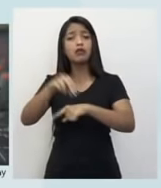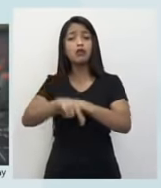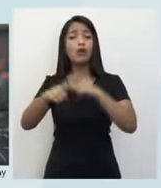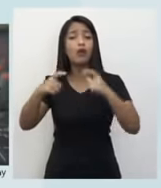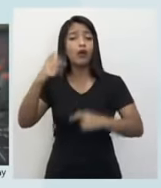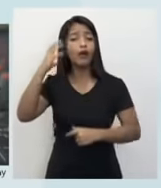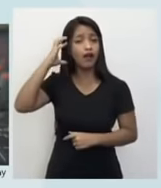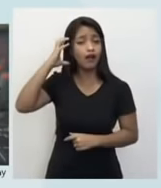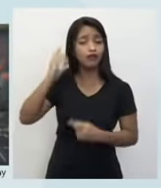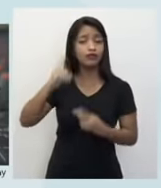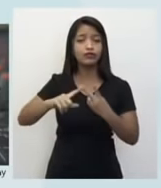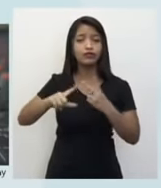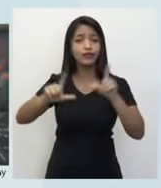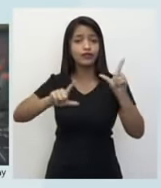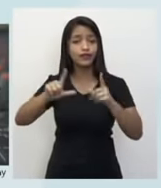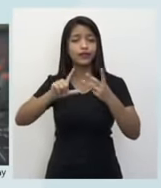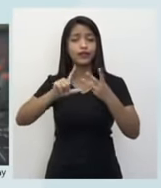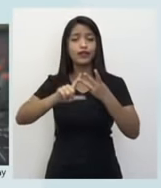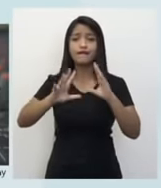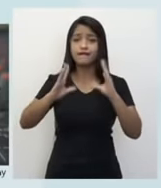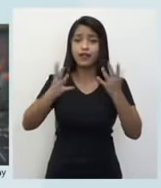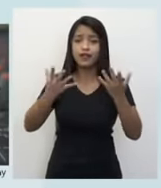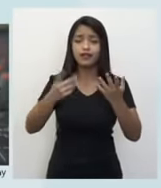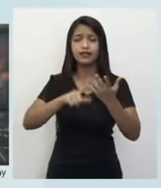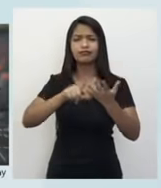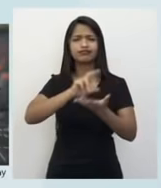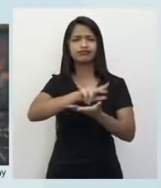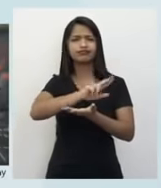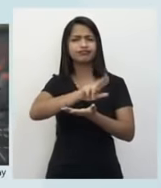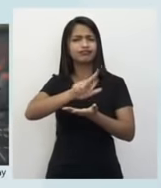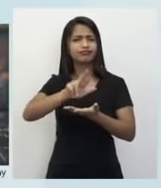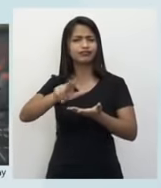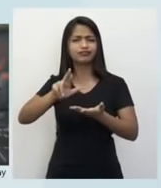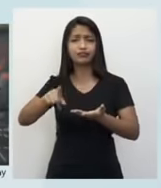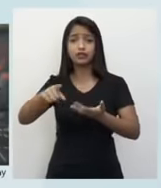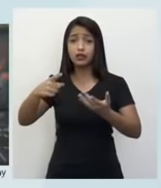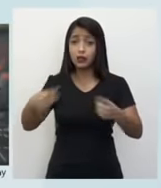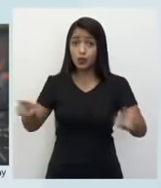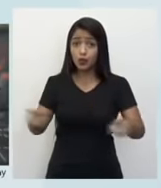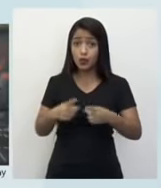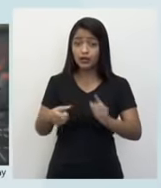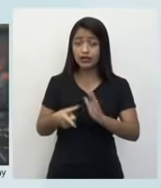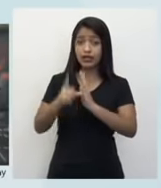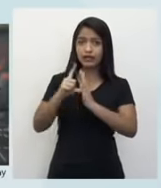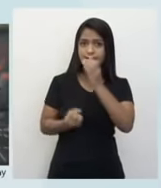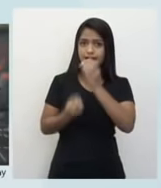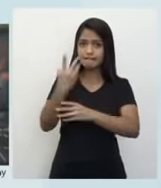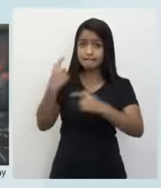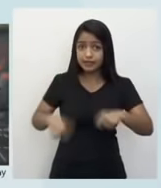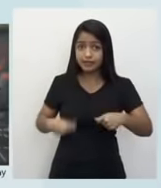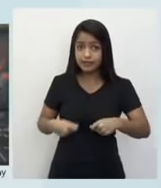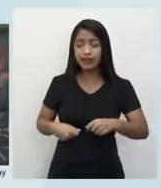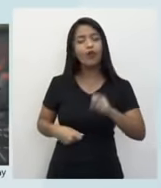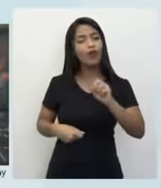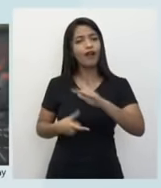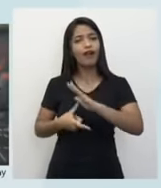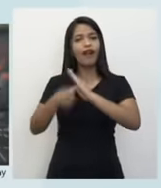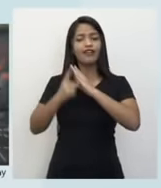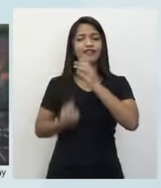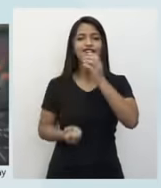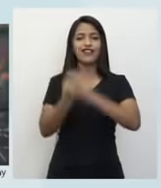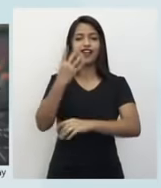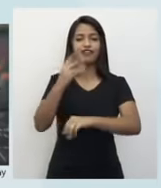festas, vários tipos de festas, em qualquer lugar no qual seja necessário trilha sonora elaborada. Ele cria sonorização,